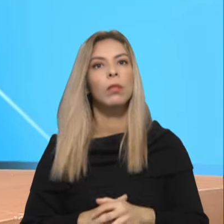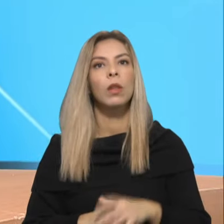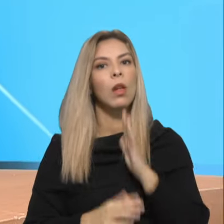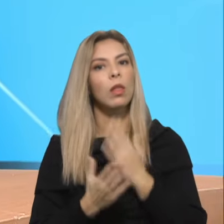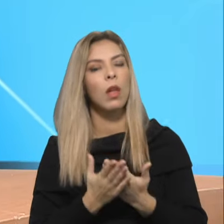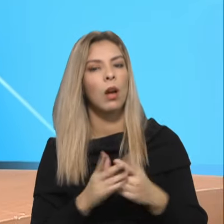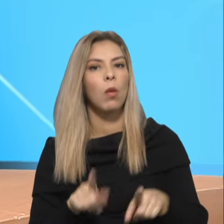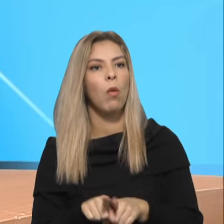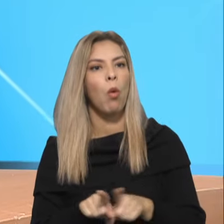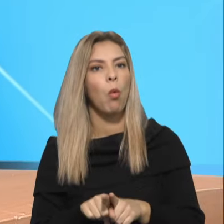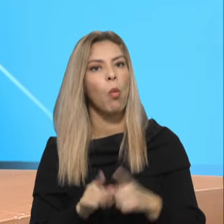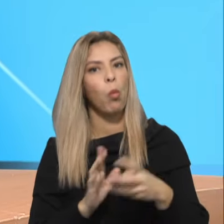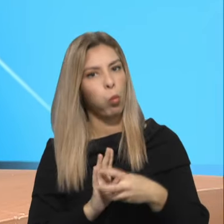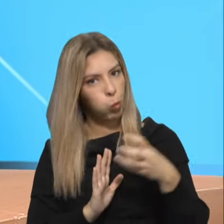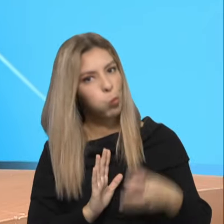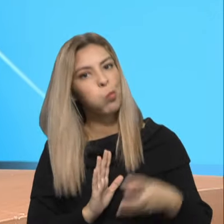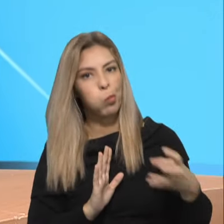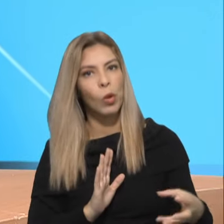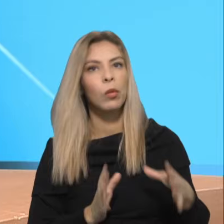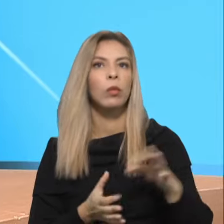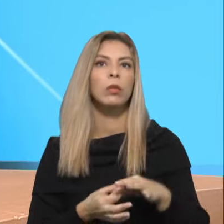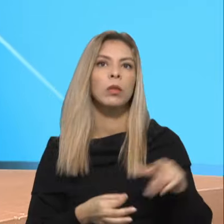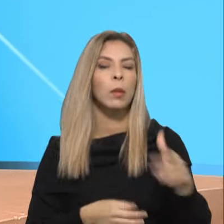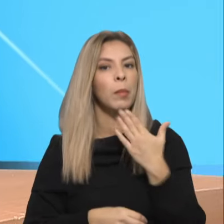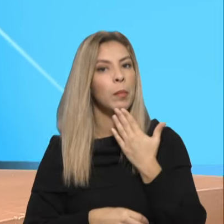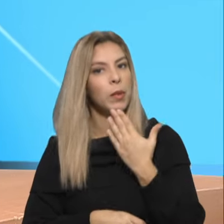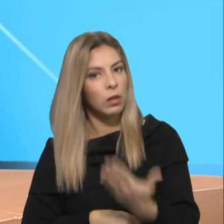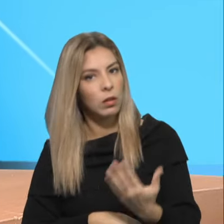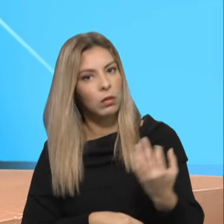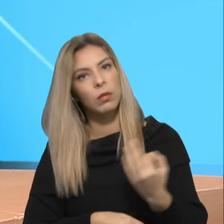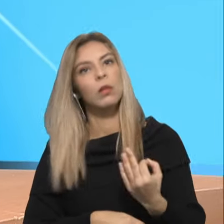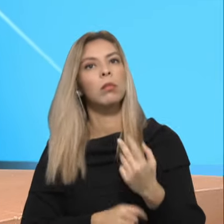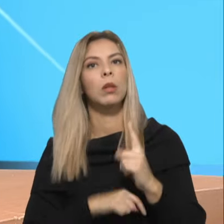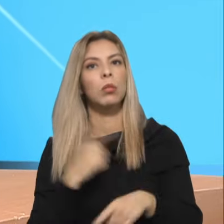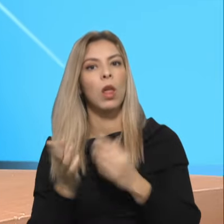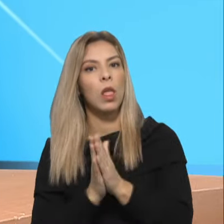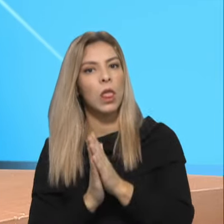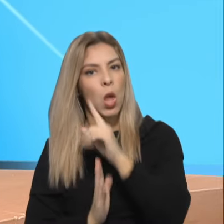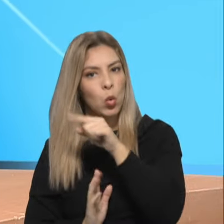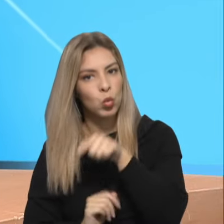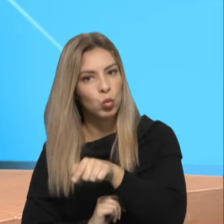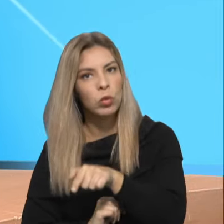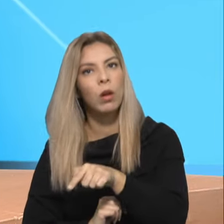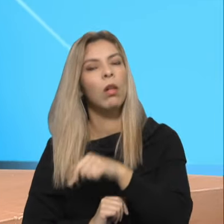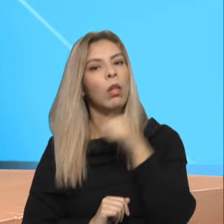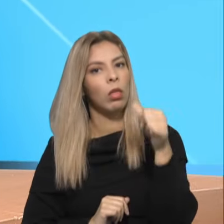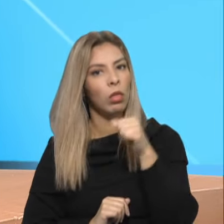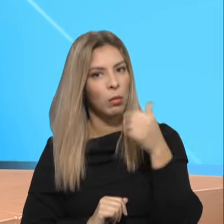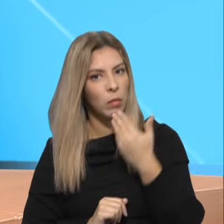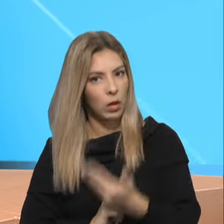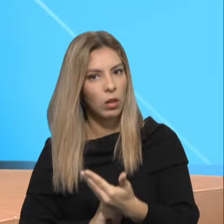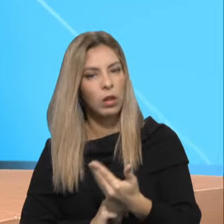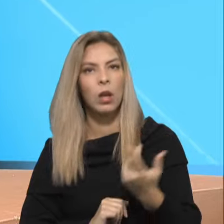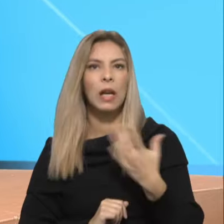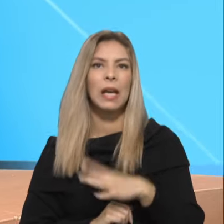mais dizendo que o corpo de Maria foi gerado em pecado, mas depois quando Deus insuflou a alma já foi completamente santificada. E, portanto, isto era querer